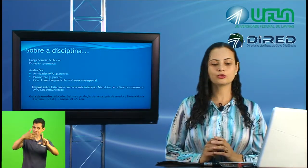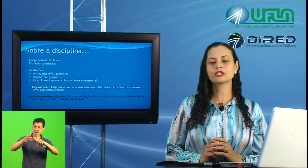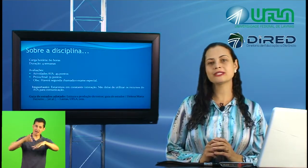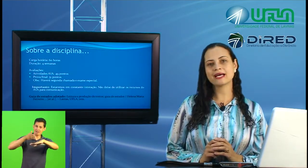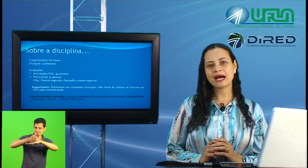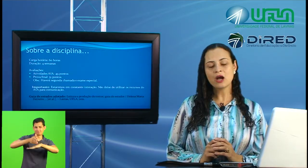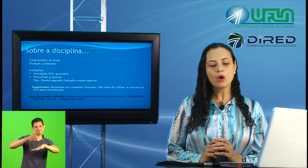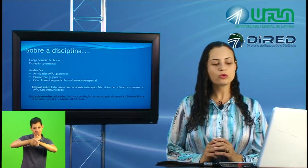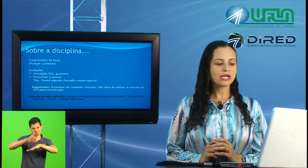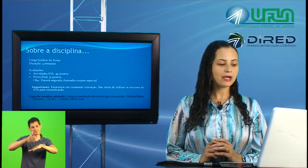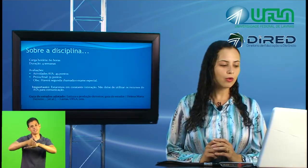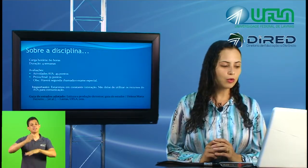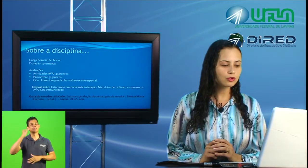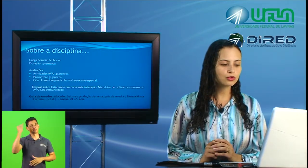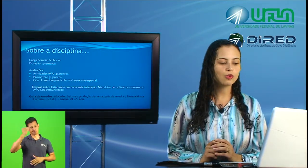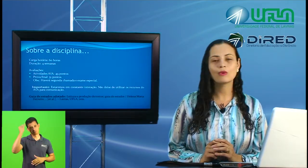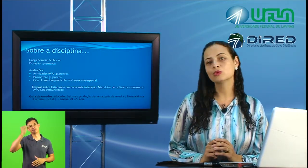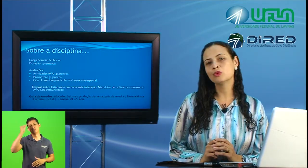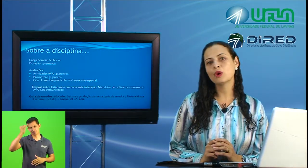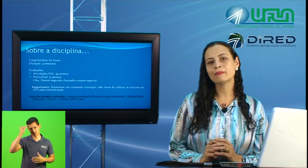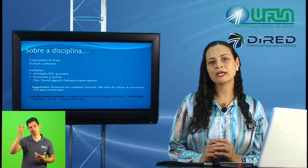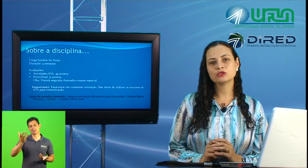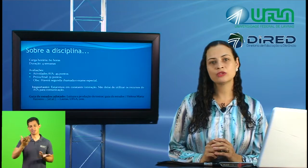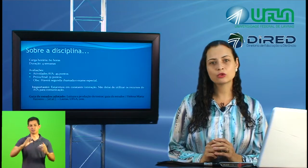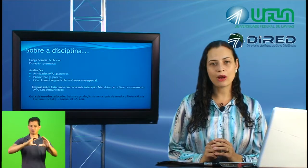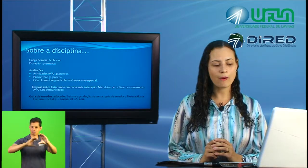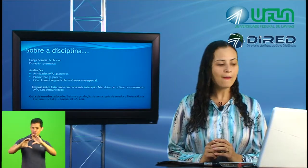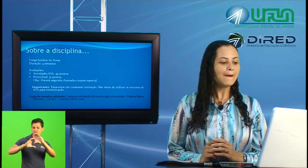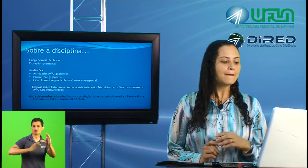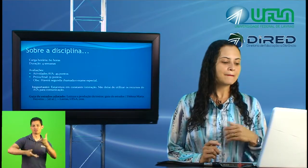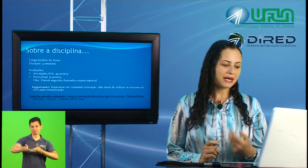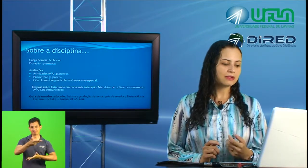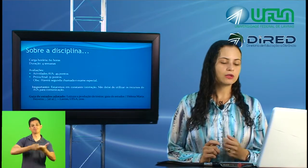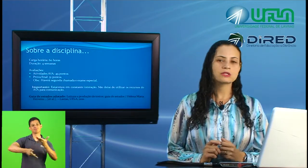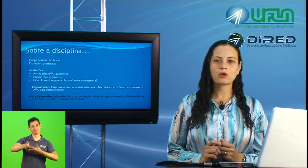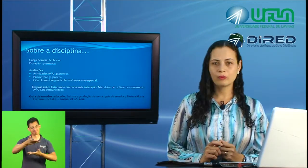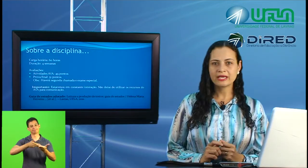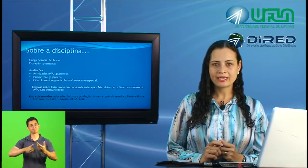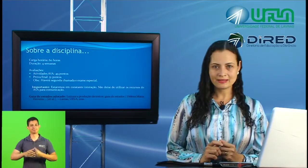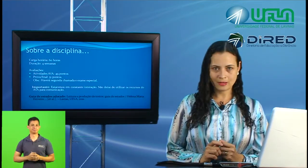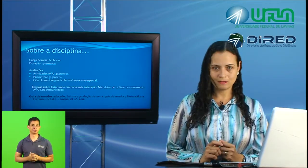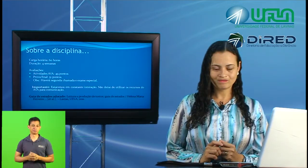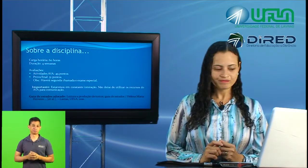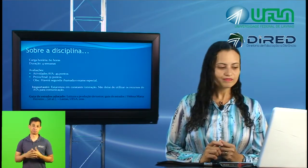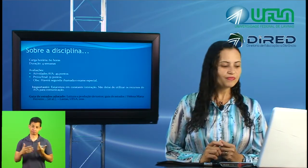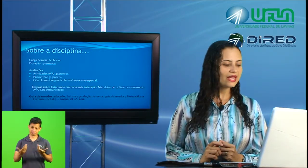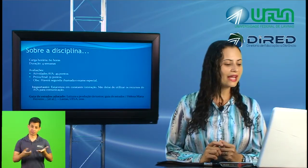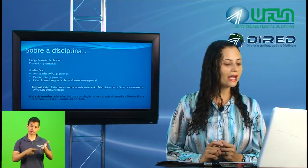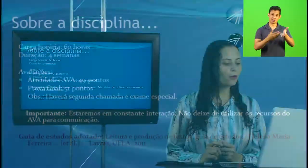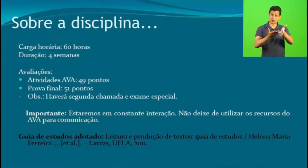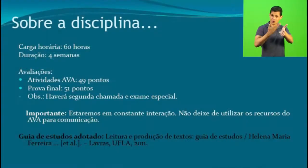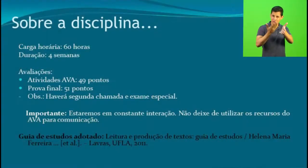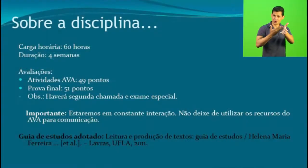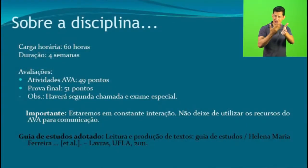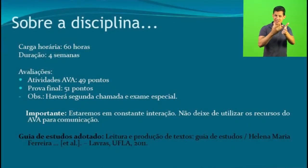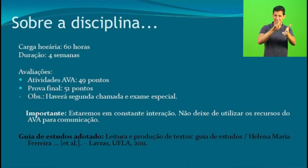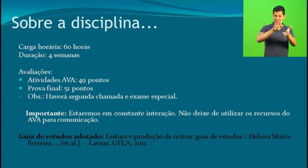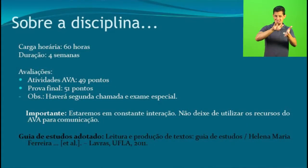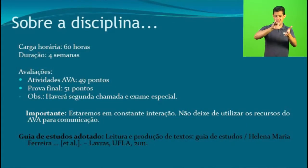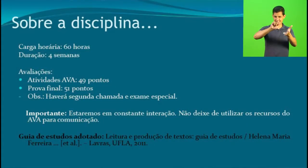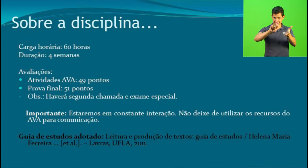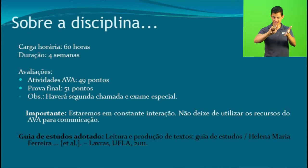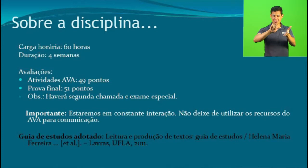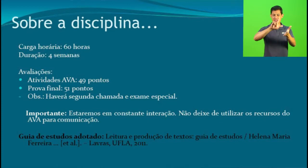de utilizar os recursos do ambiente virtual para a nossa comunicação. O guia de